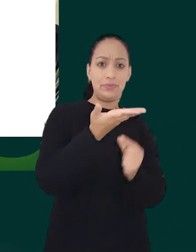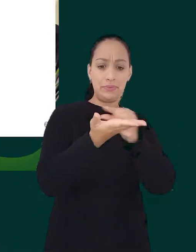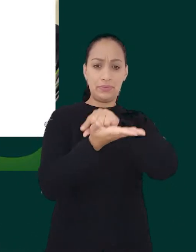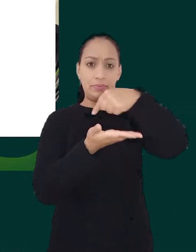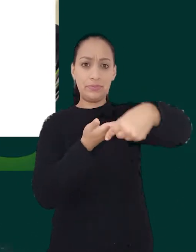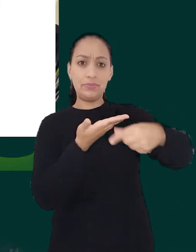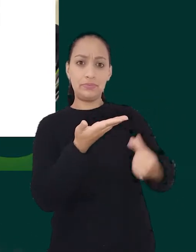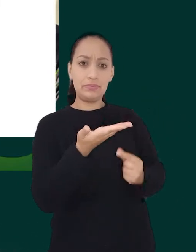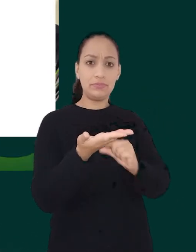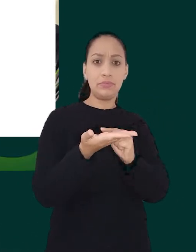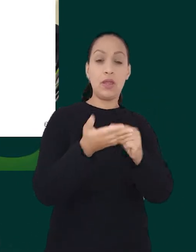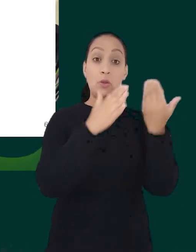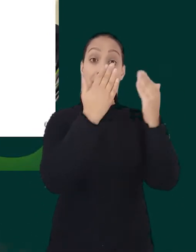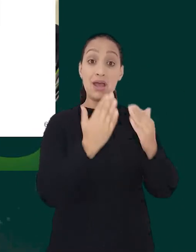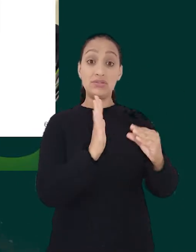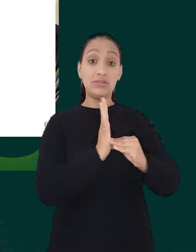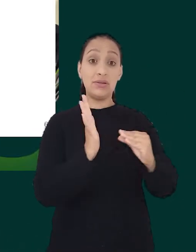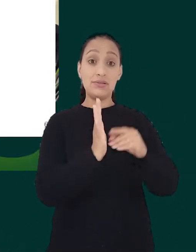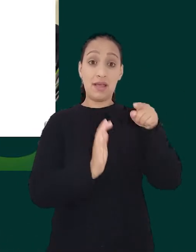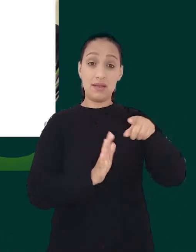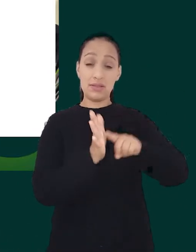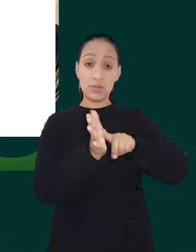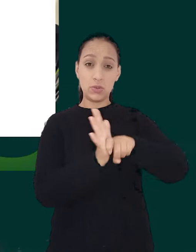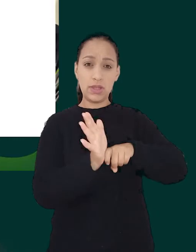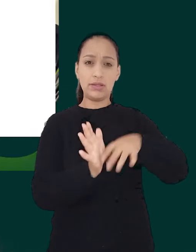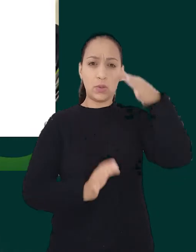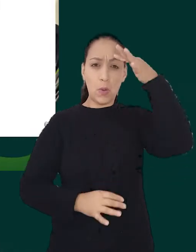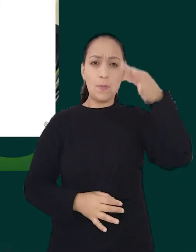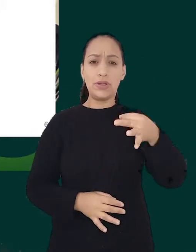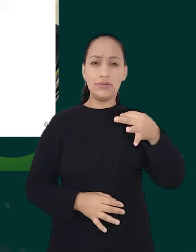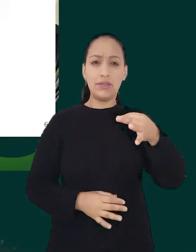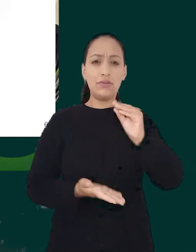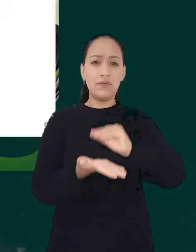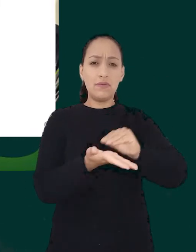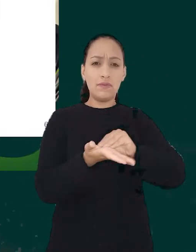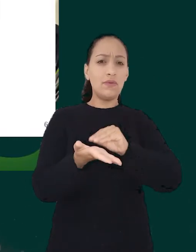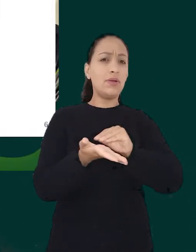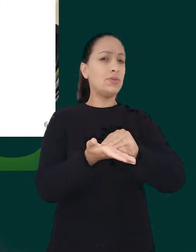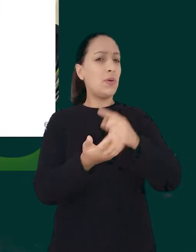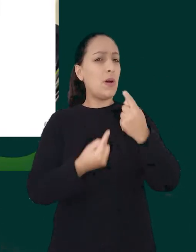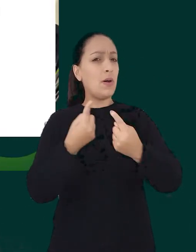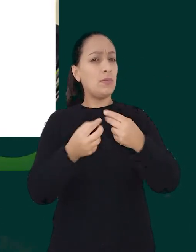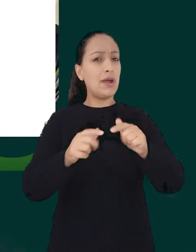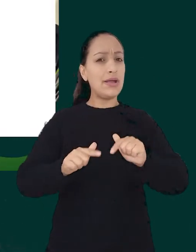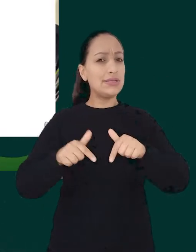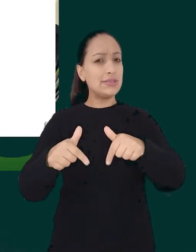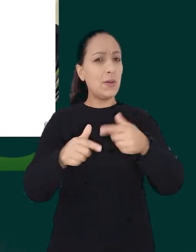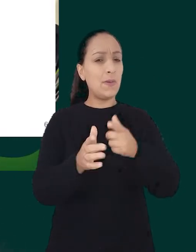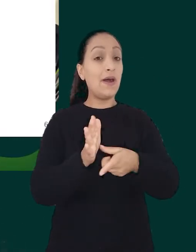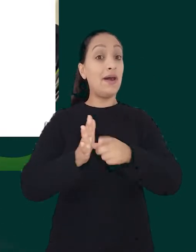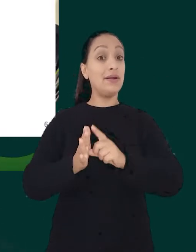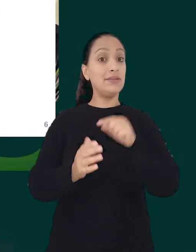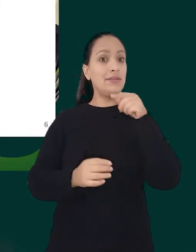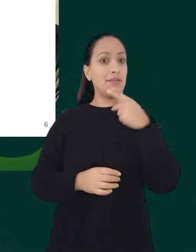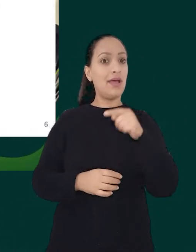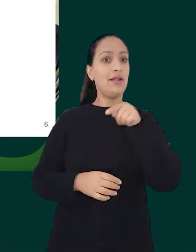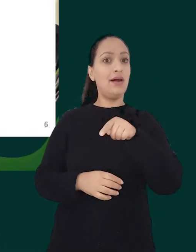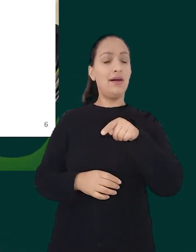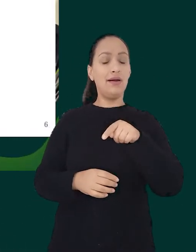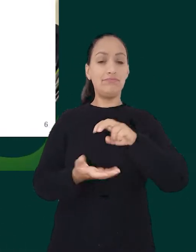o machine learning que estava sendo executado ali estava compreendendo que faltou alguma ação antes dela